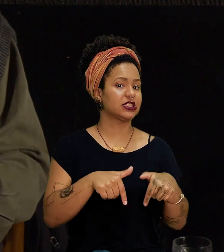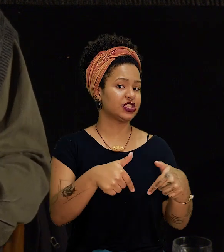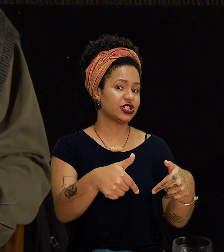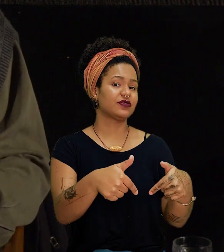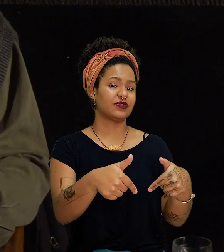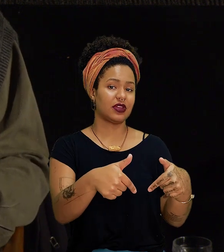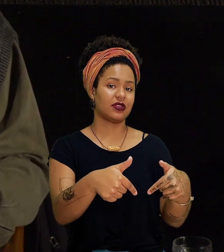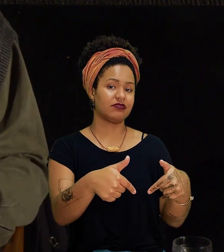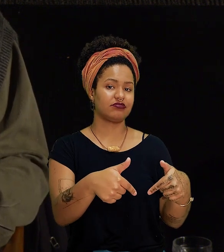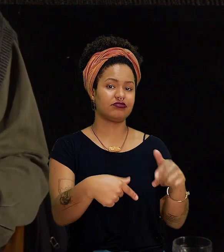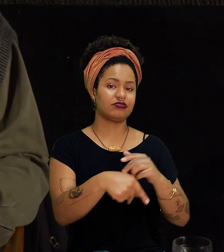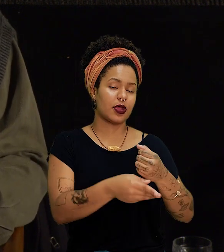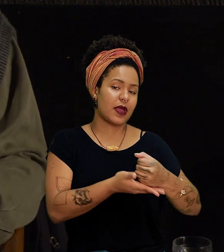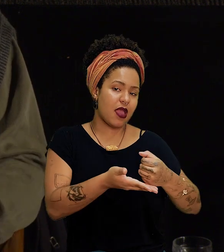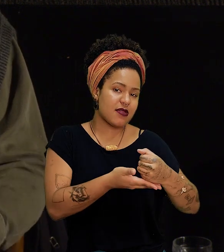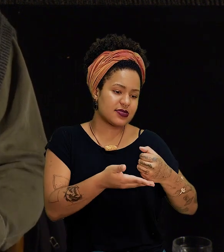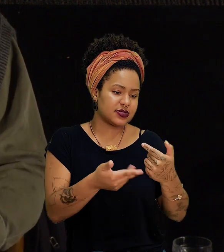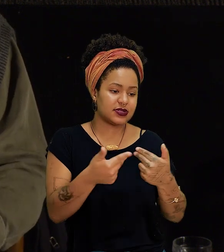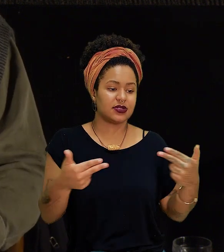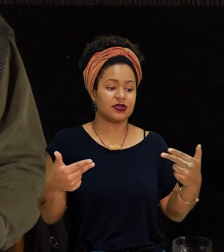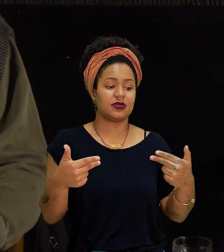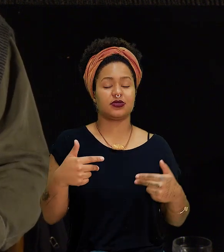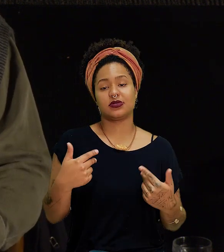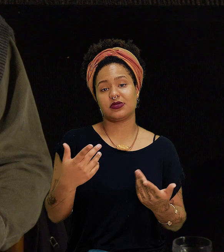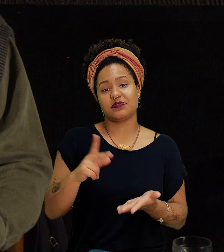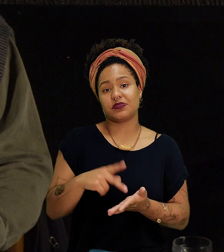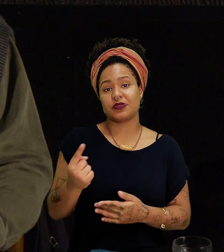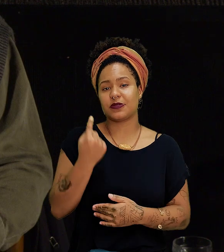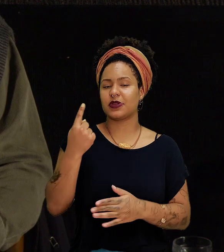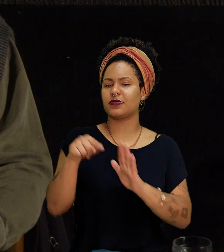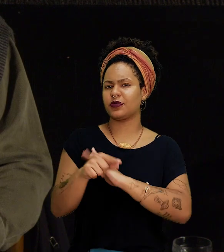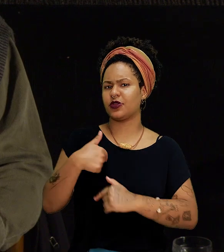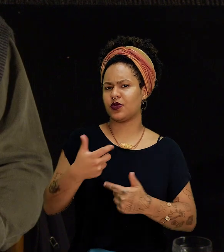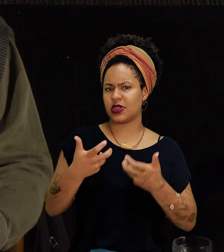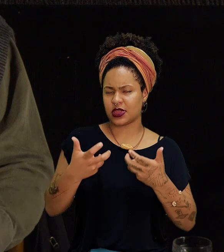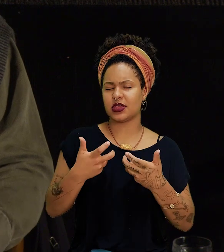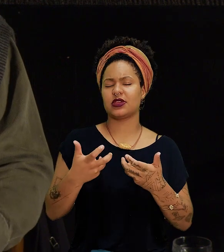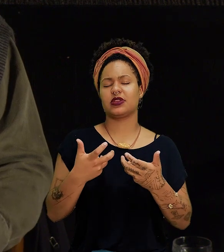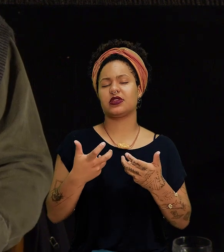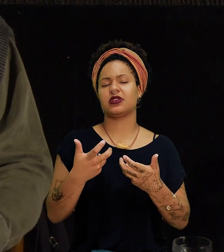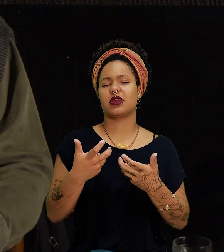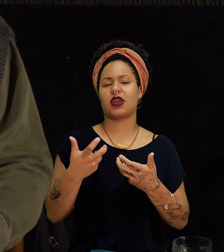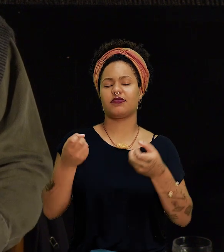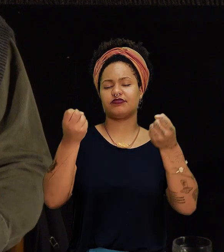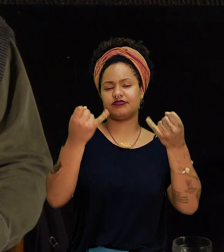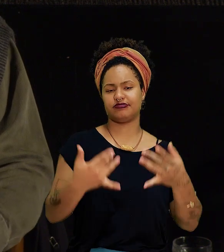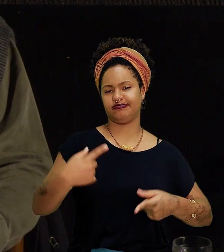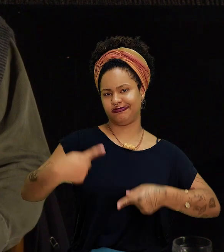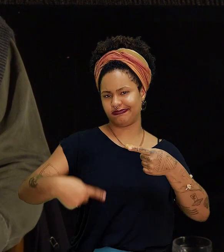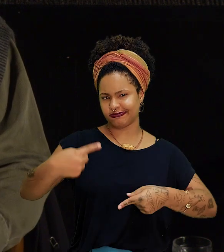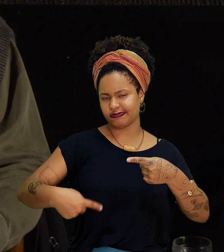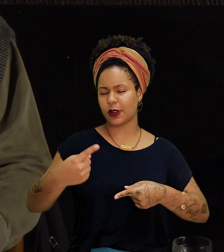iniciativas de baixo carbono. Então, a primeira questão que eu gostaria de trazer